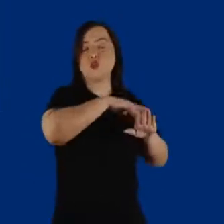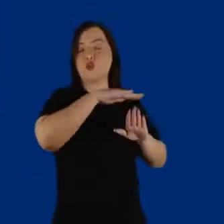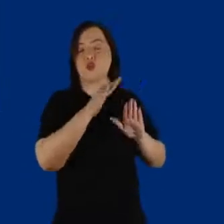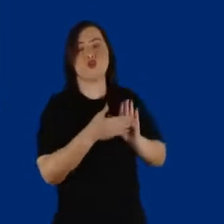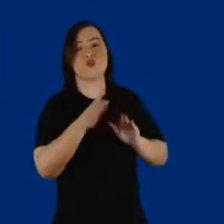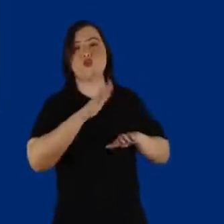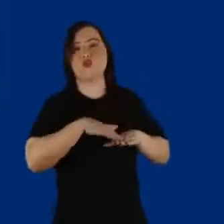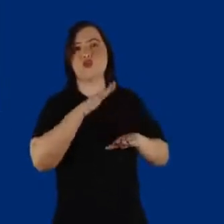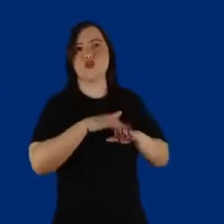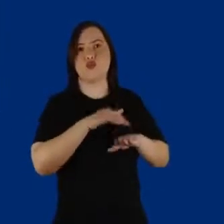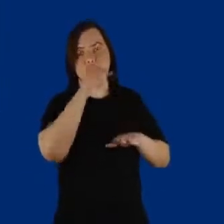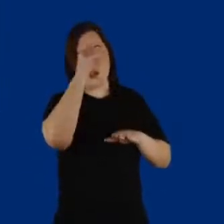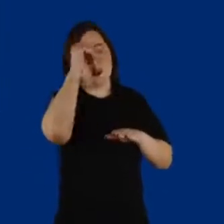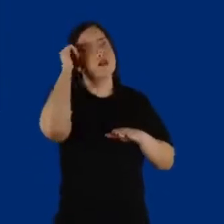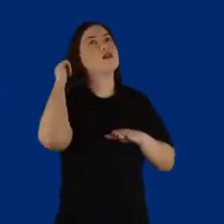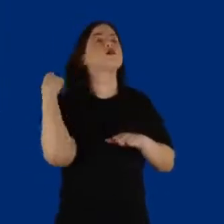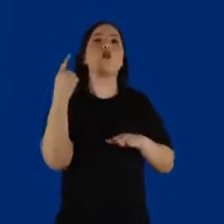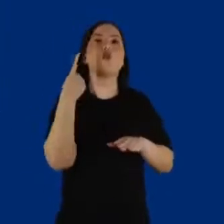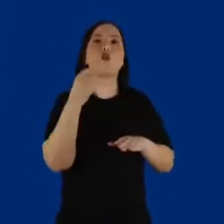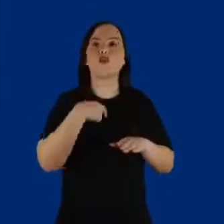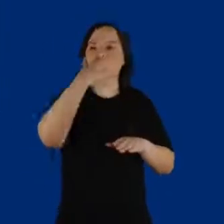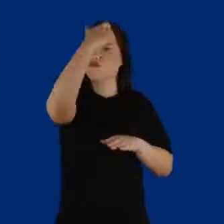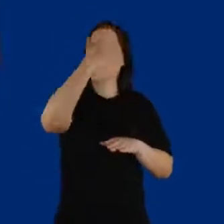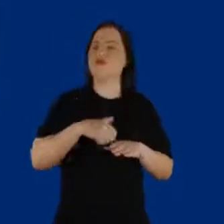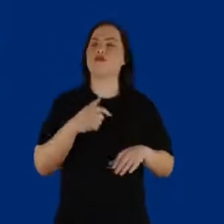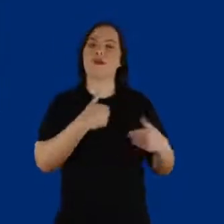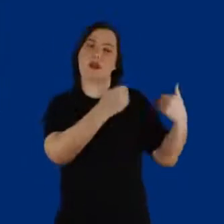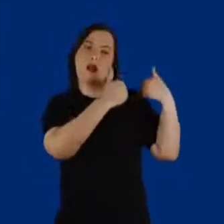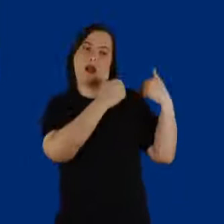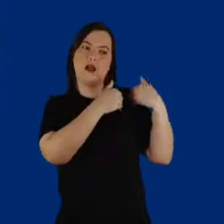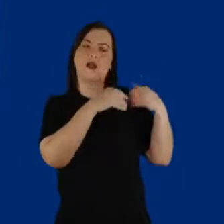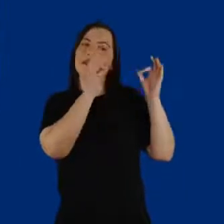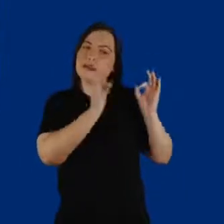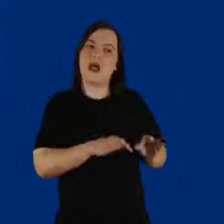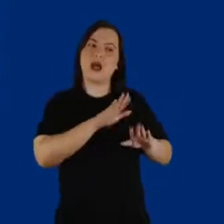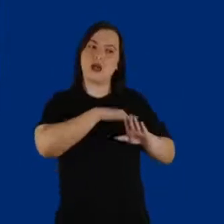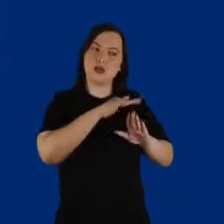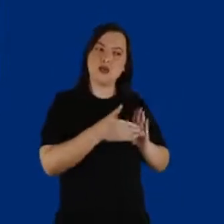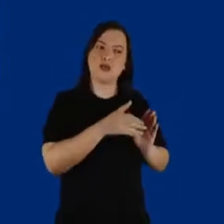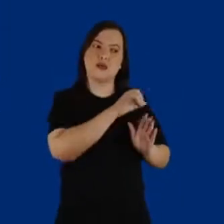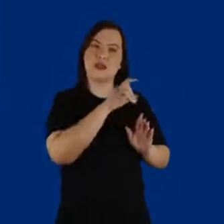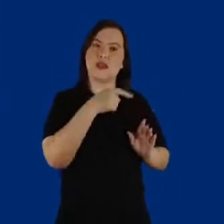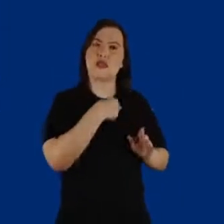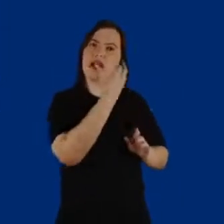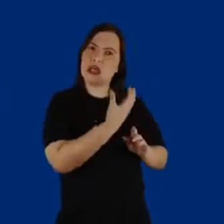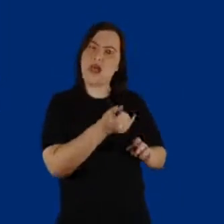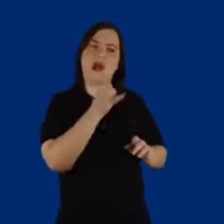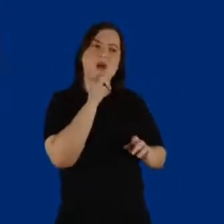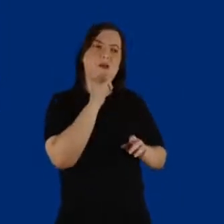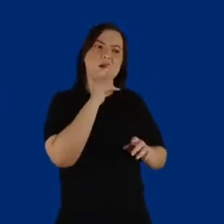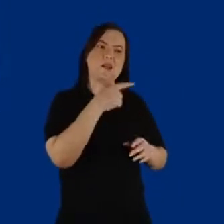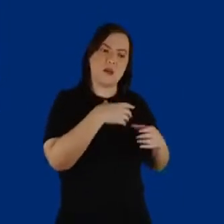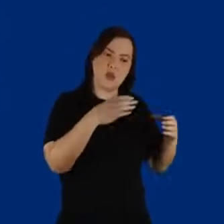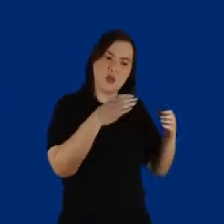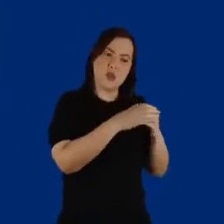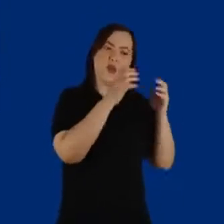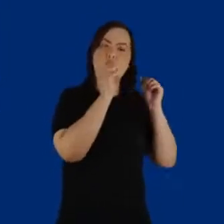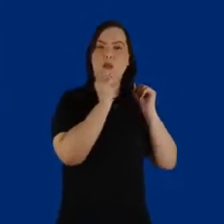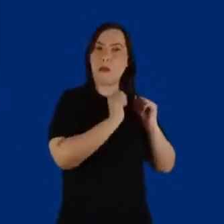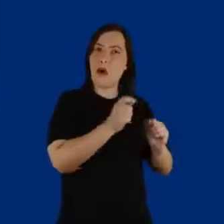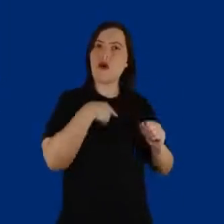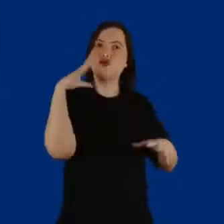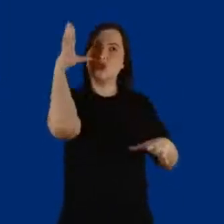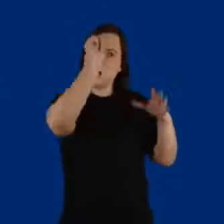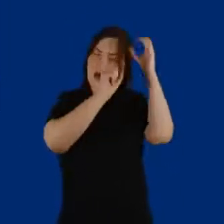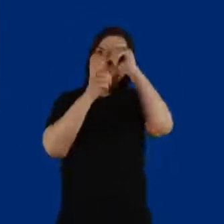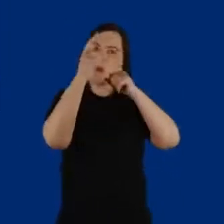faz é unicamente você e tudo está correto. E se você quer fazer uma coisa em grupo, você pode aprender